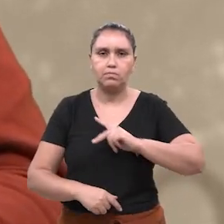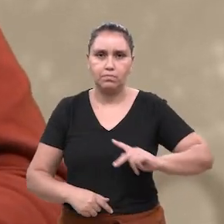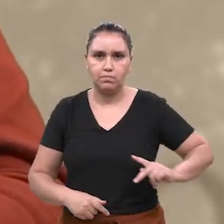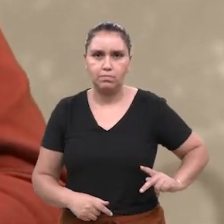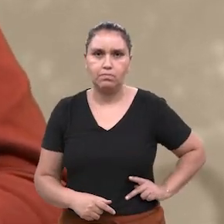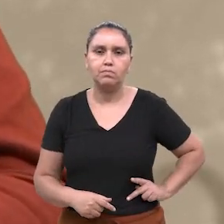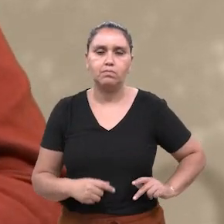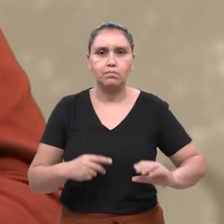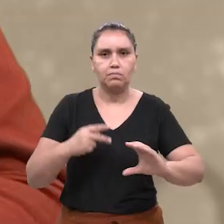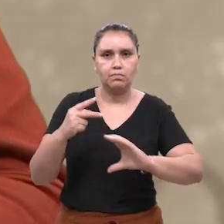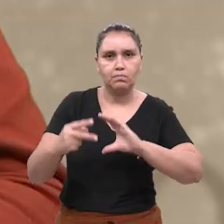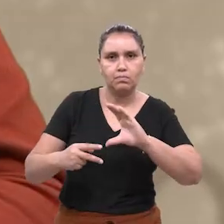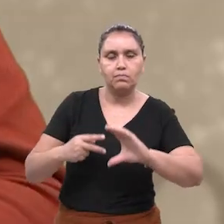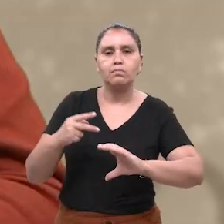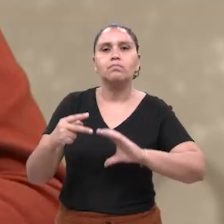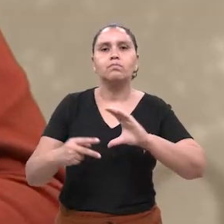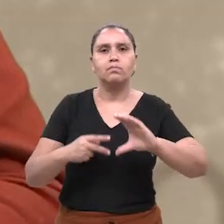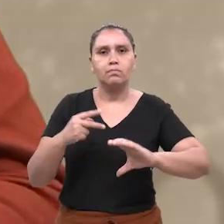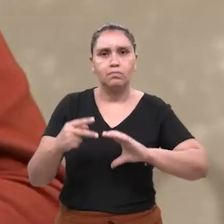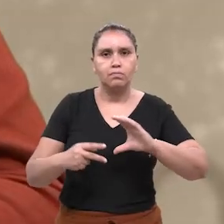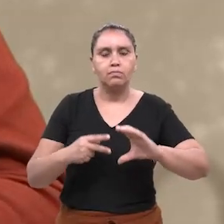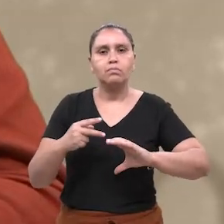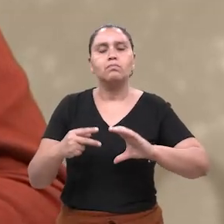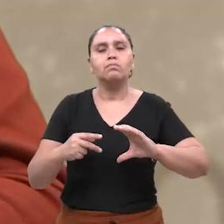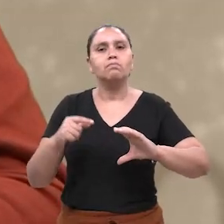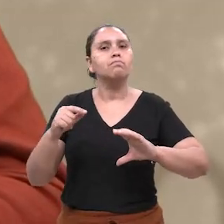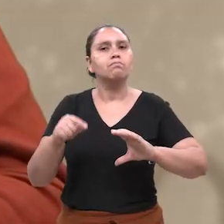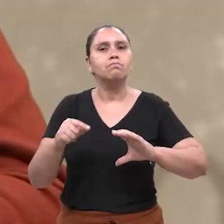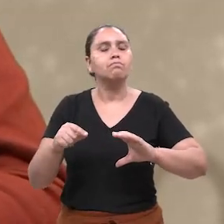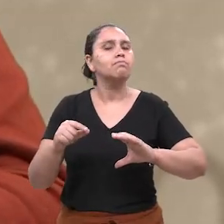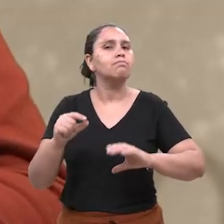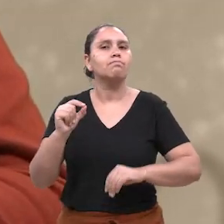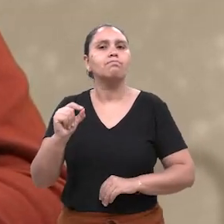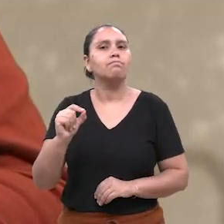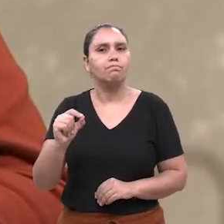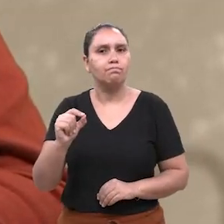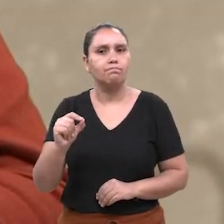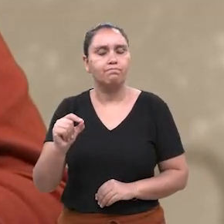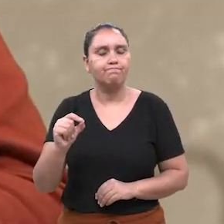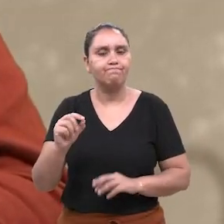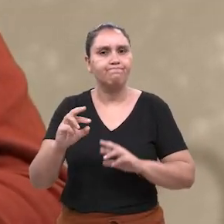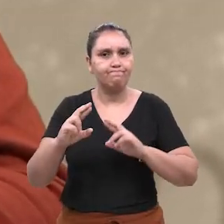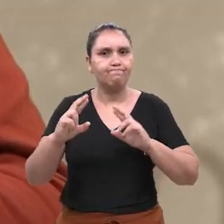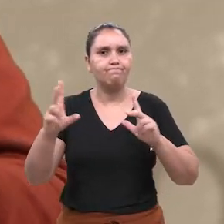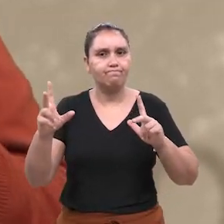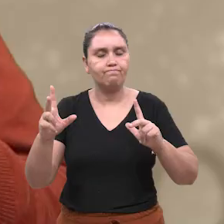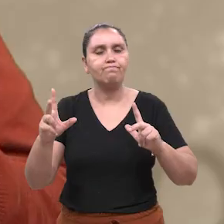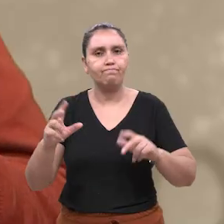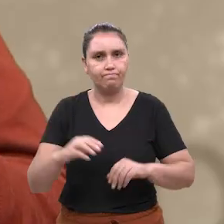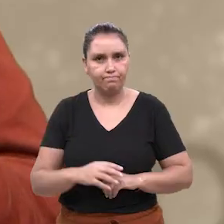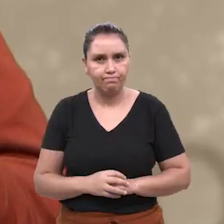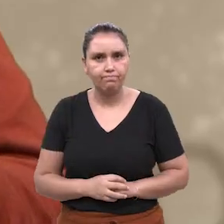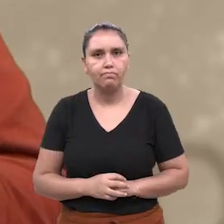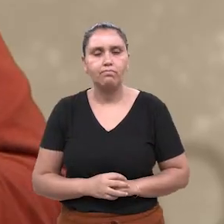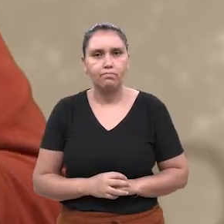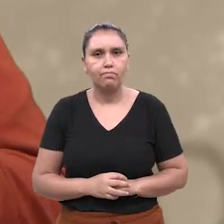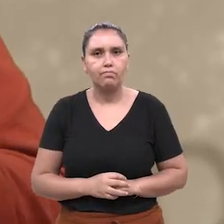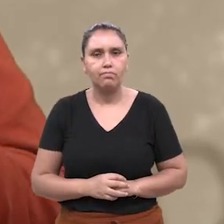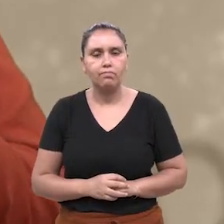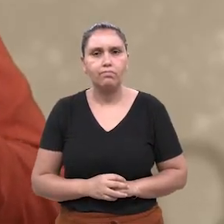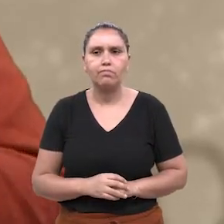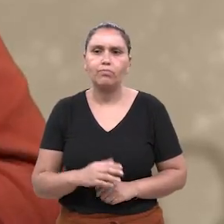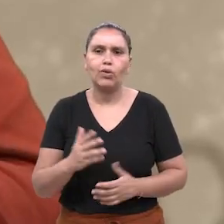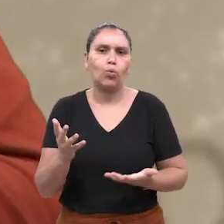como presidente do Legislativo da cidade de Erechim ficasse uma gestão diferente, né? Hoje